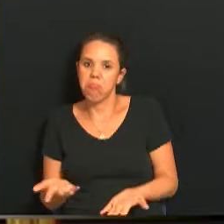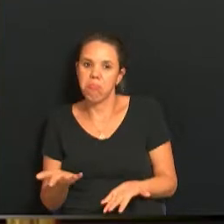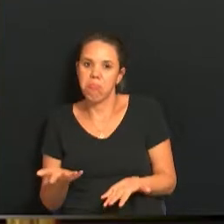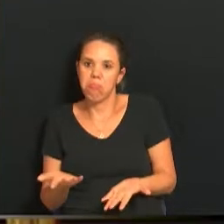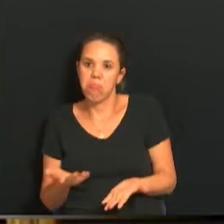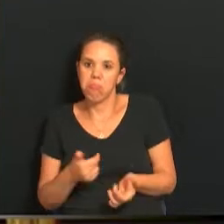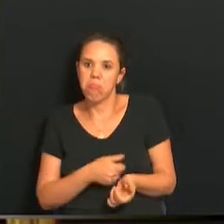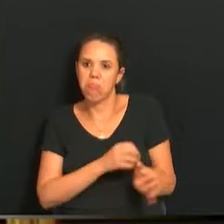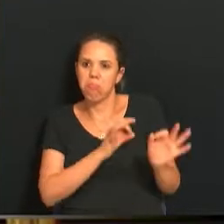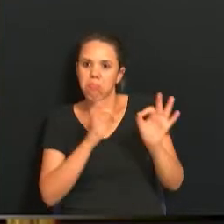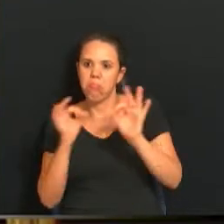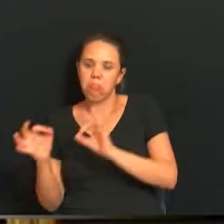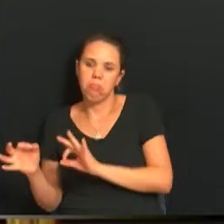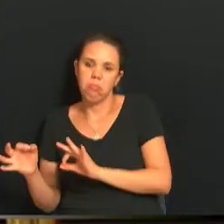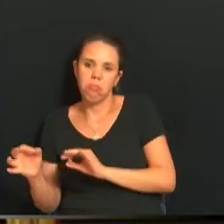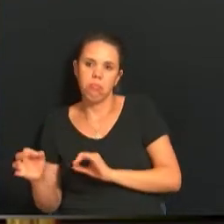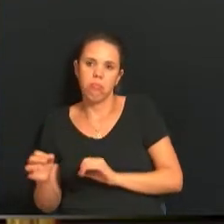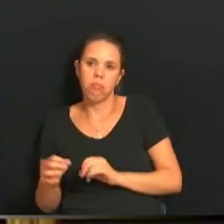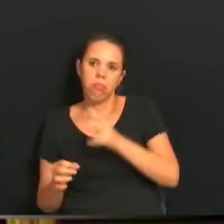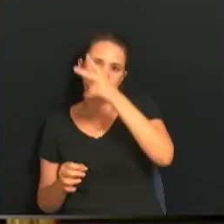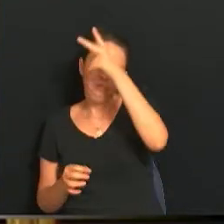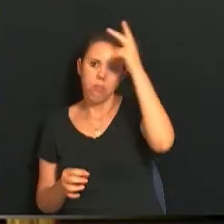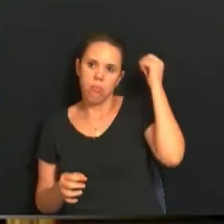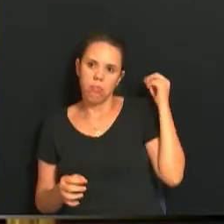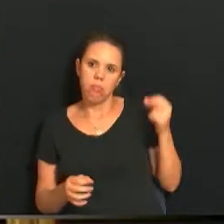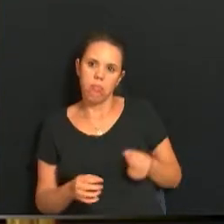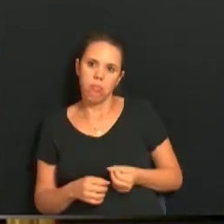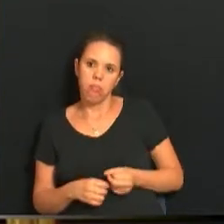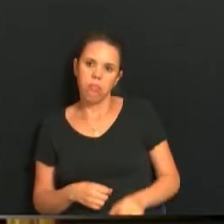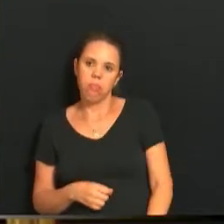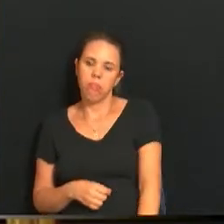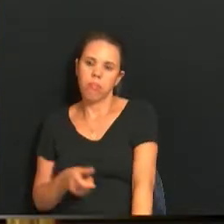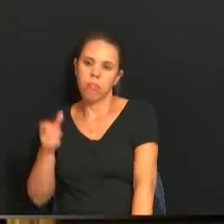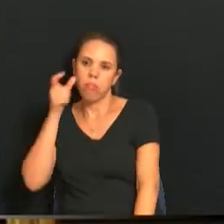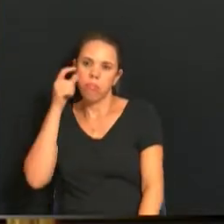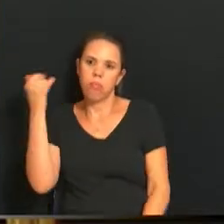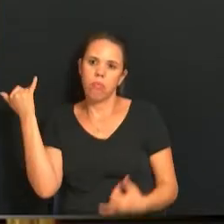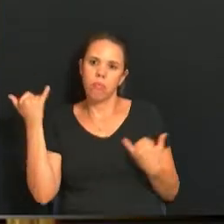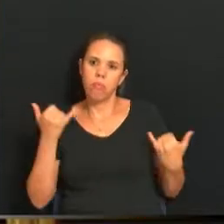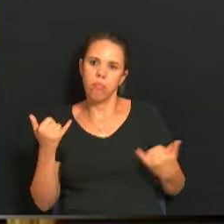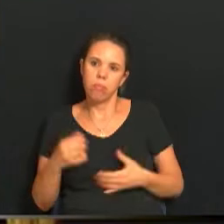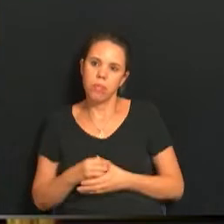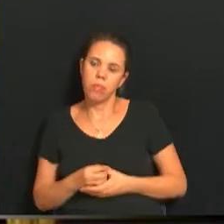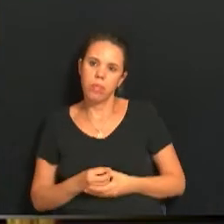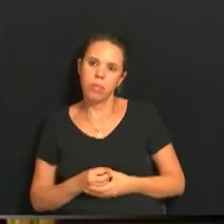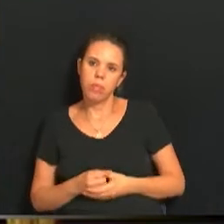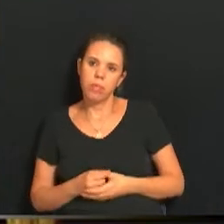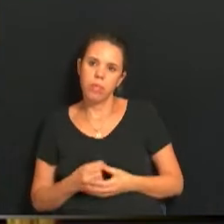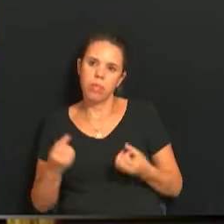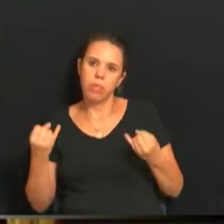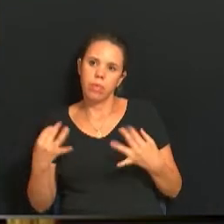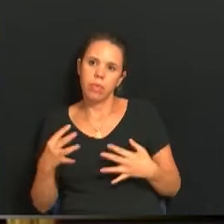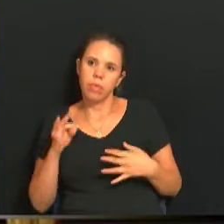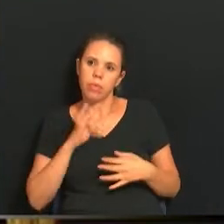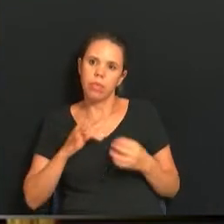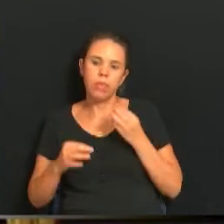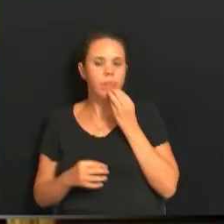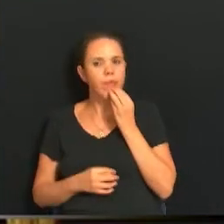Acompanhei uma parte já da prefeitura mesmo, aí vim no carro ouvindo aí as explicações técnicas.